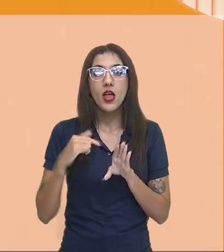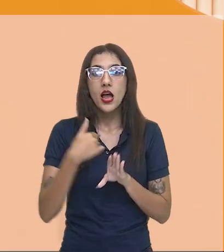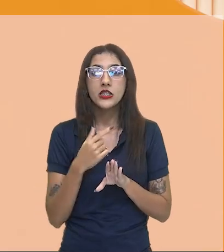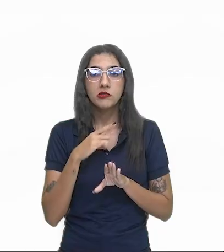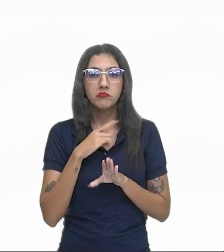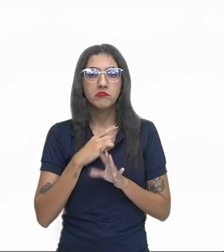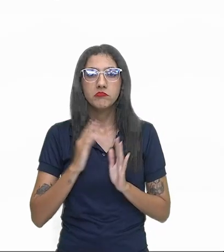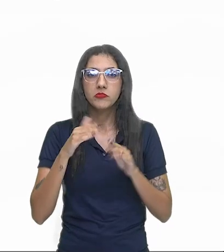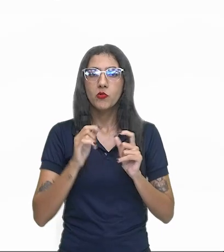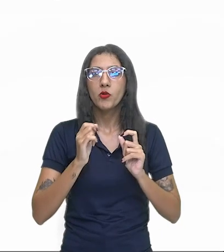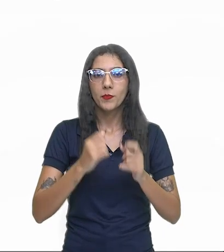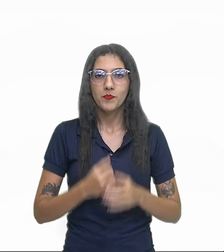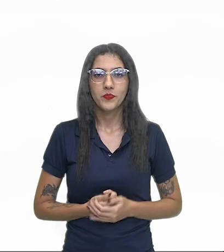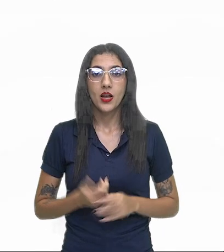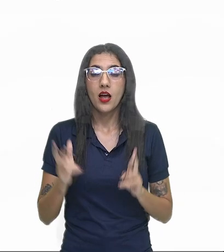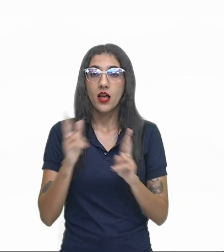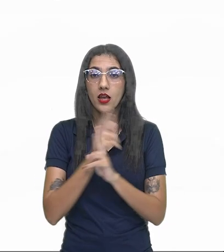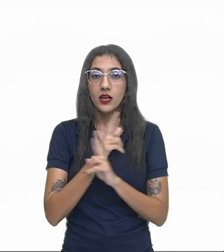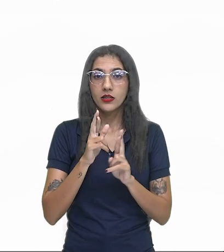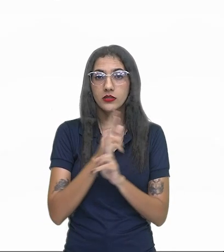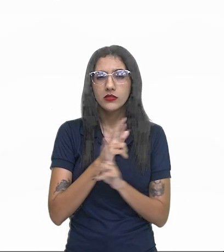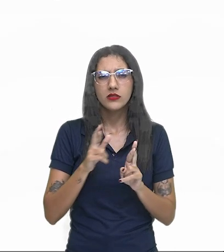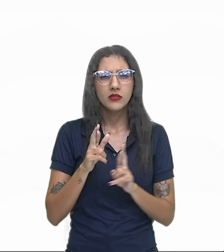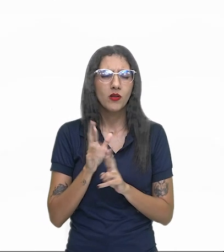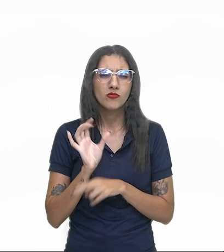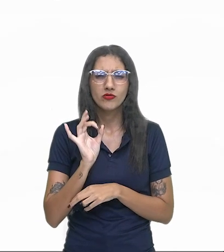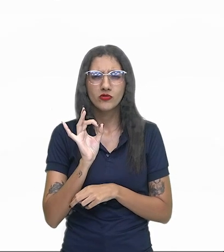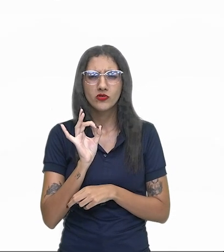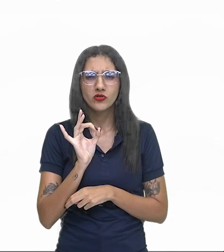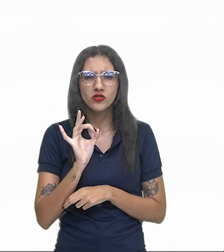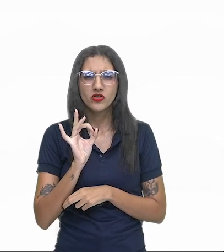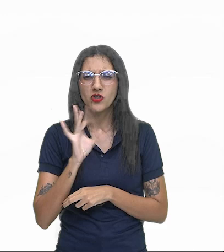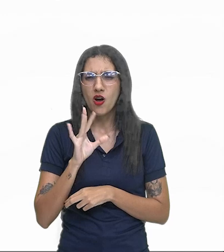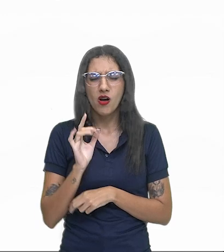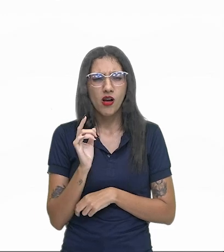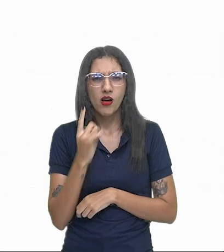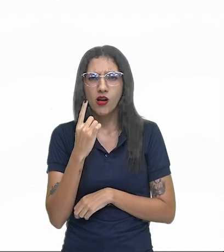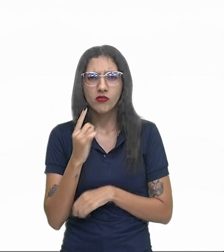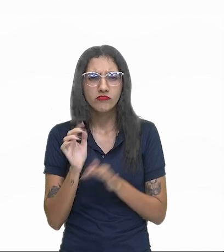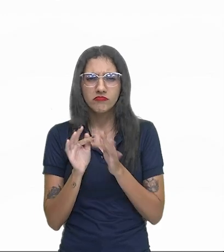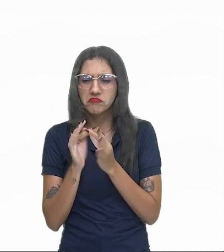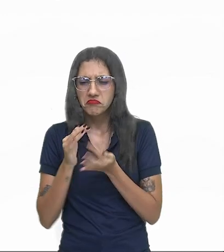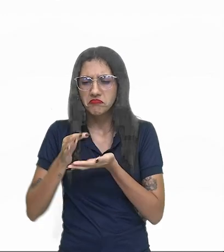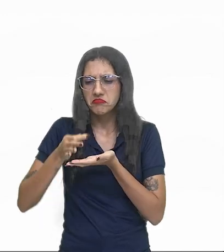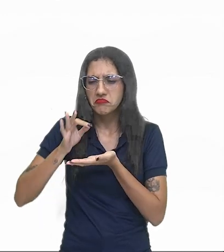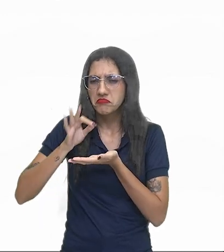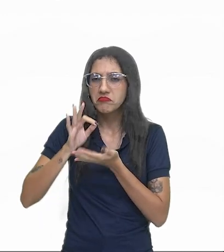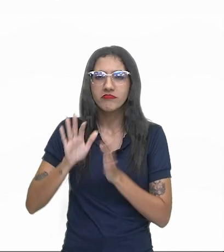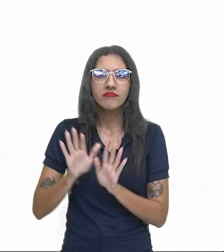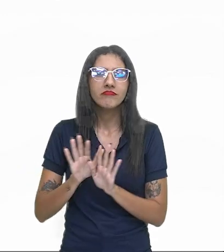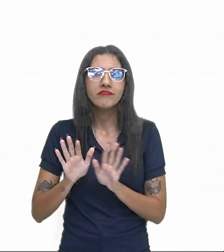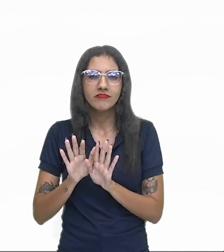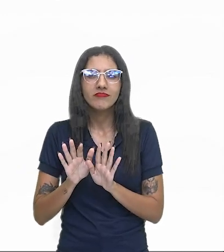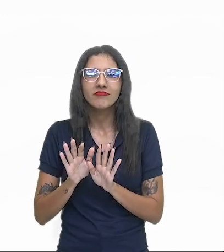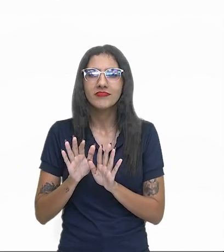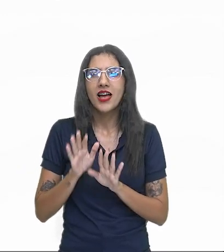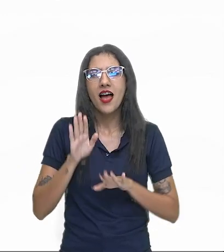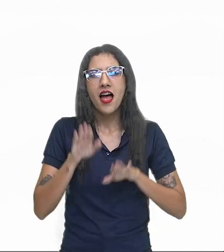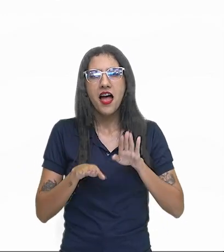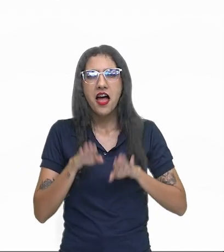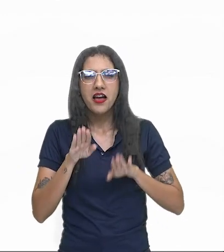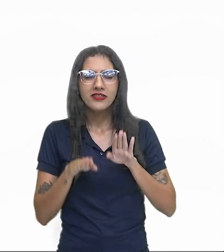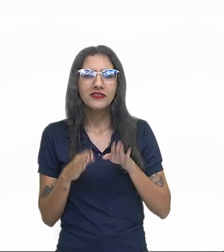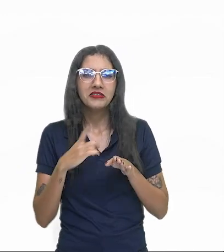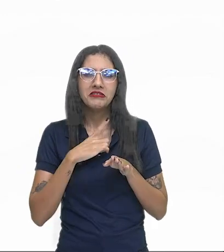frisando, as relações que envolvem não somente uma xícara de café, geralmente que está a milhares de quilômetros